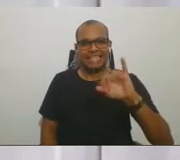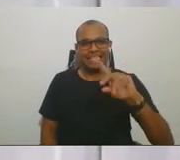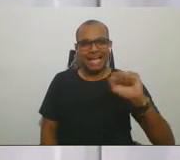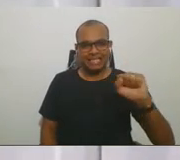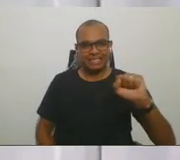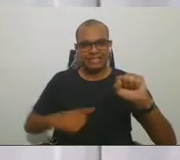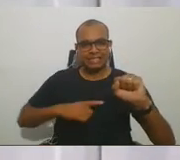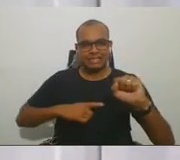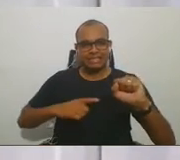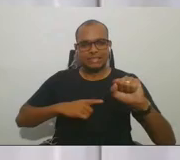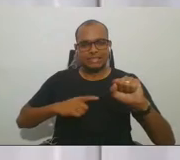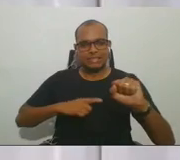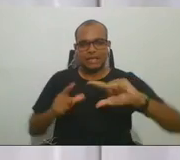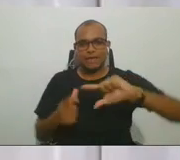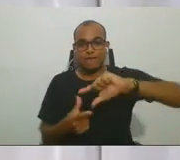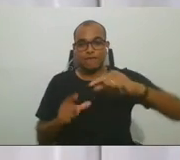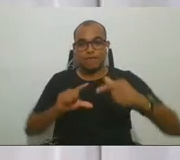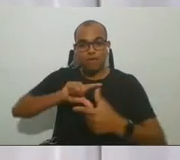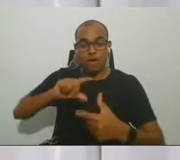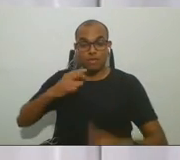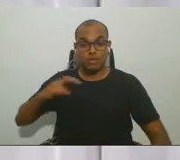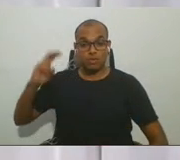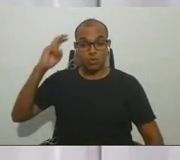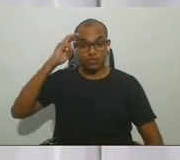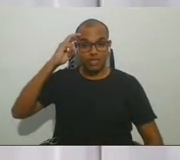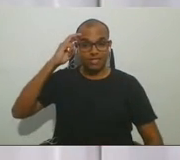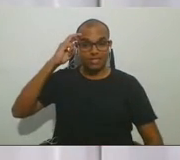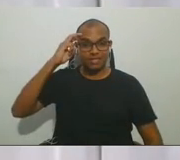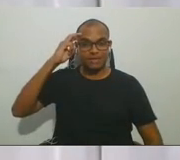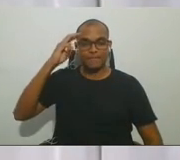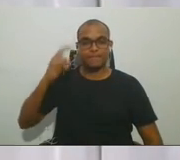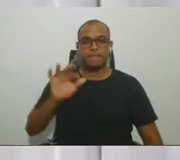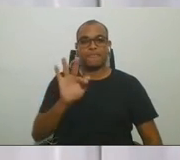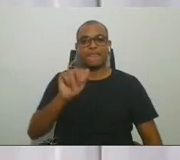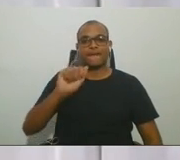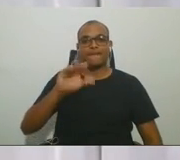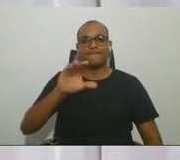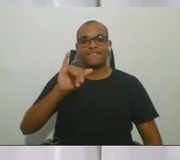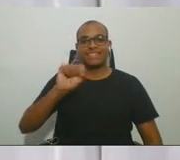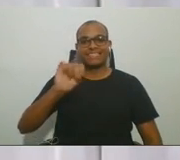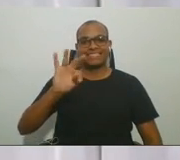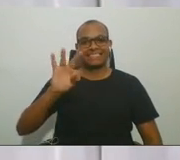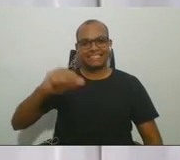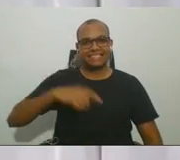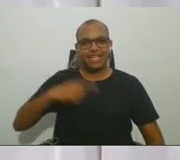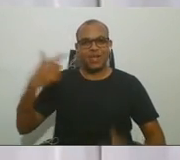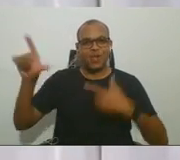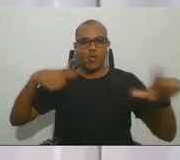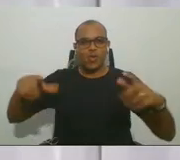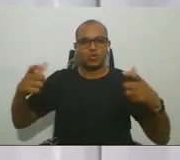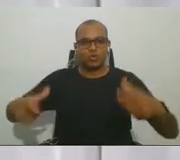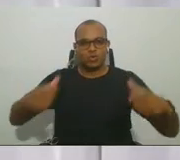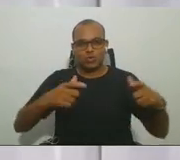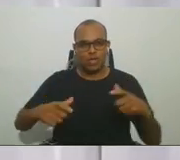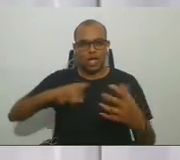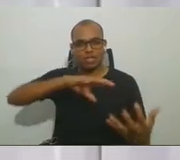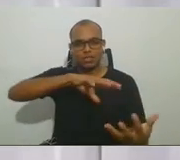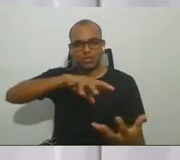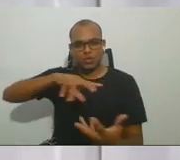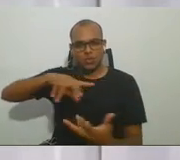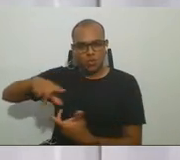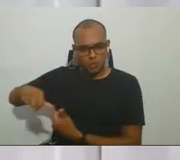formas culturais fascistas que em outras partes do mundo constituem direitas